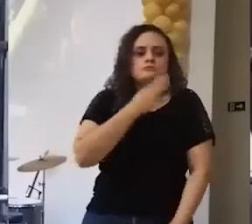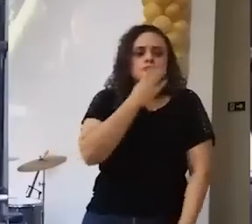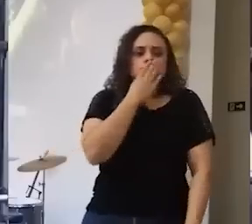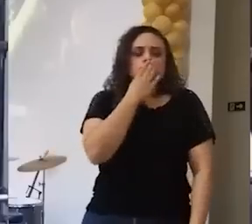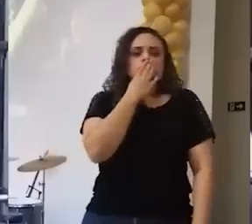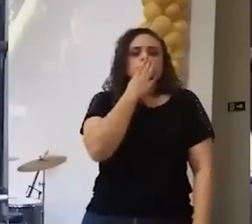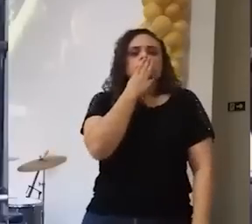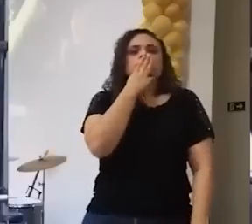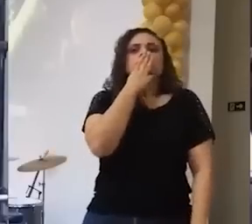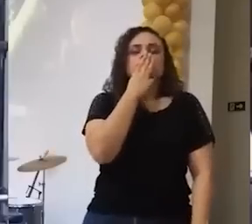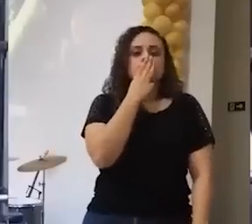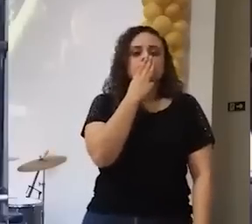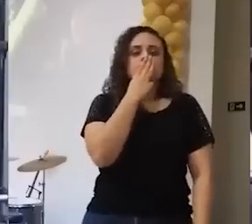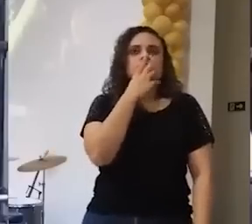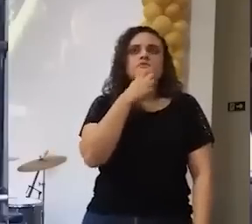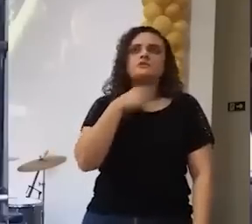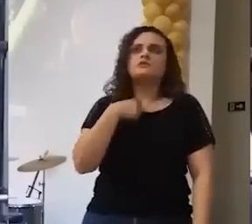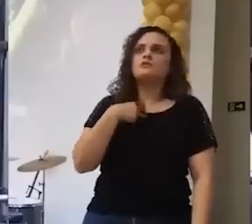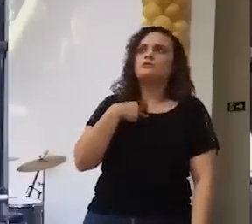Quando eu